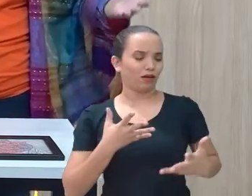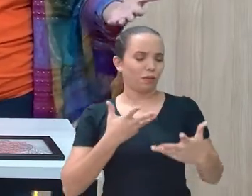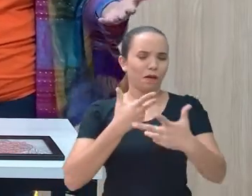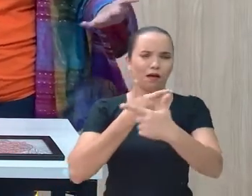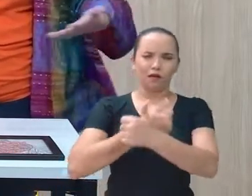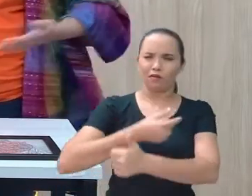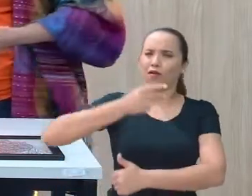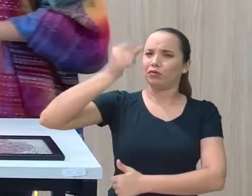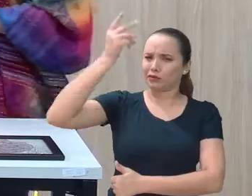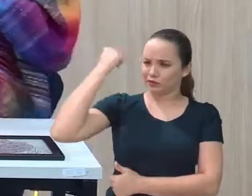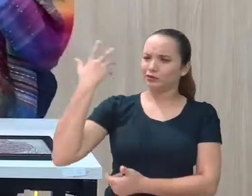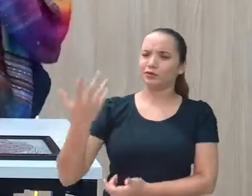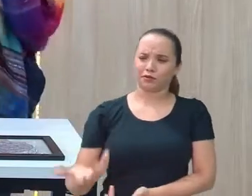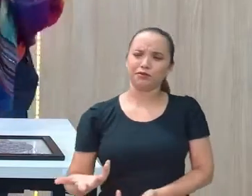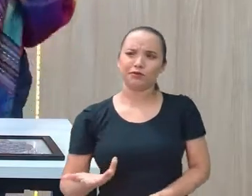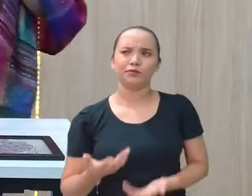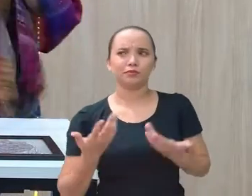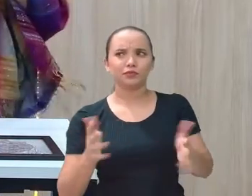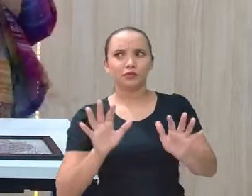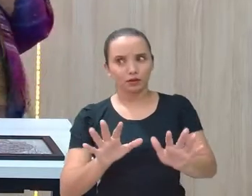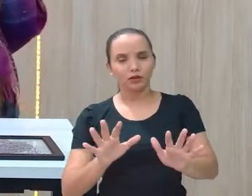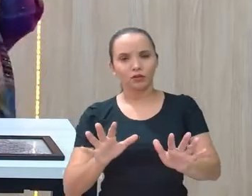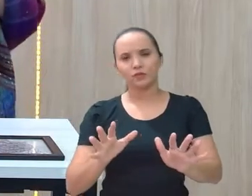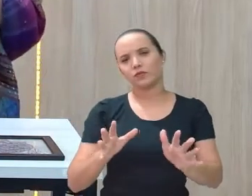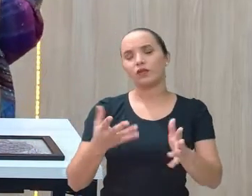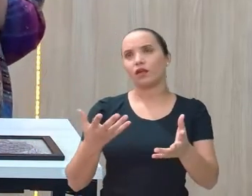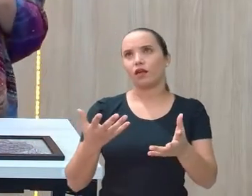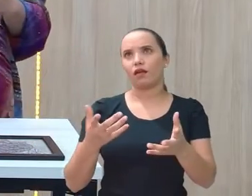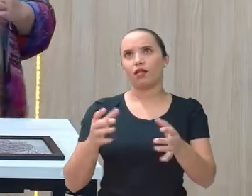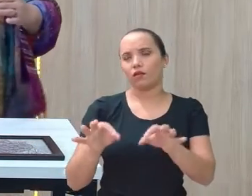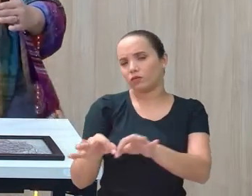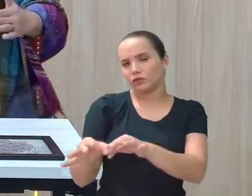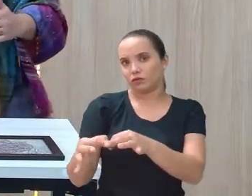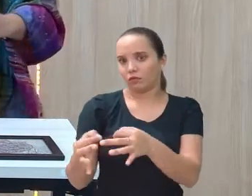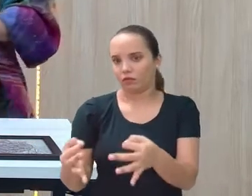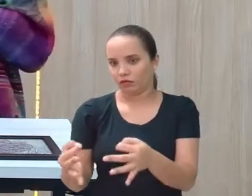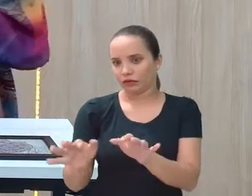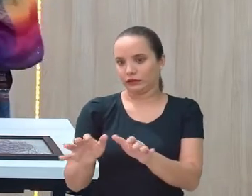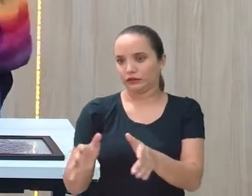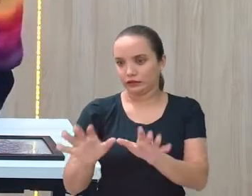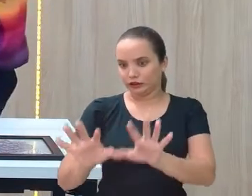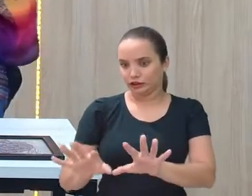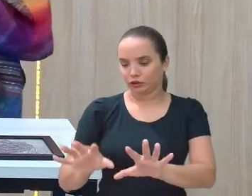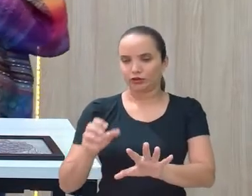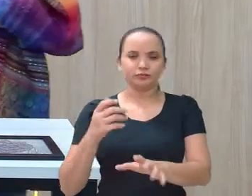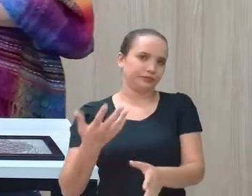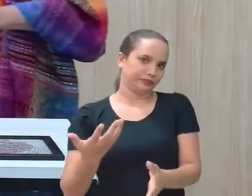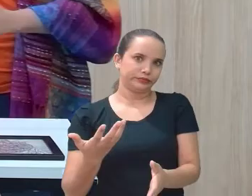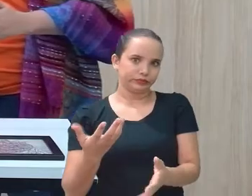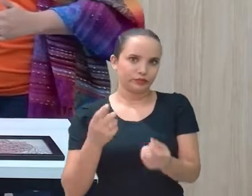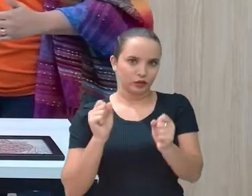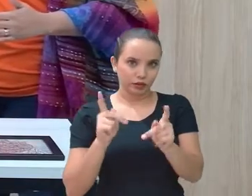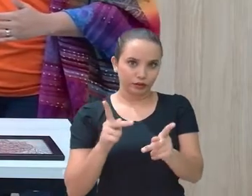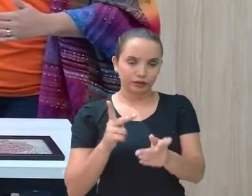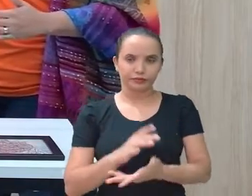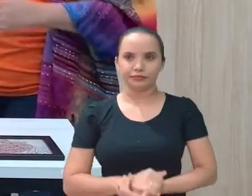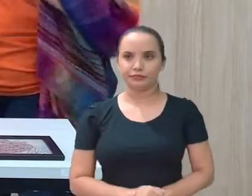ancestral nossa. Então, não vamos simplificar tanto assim, né?